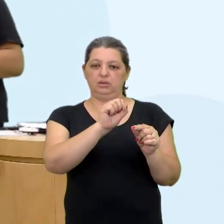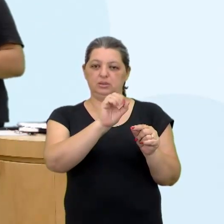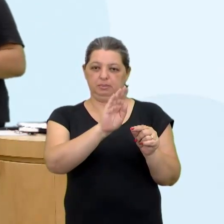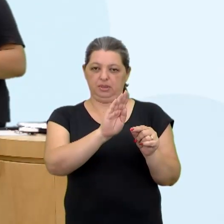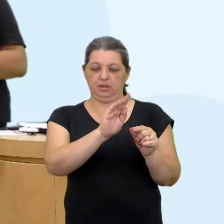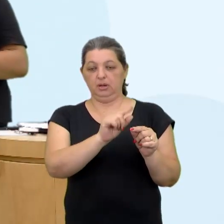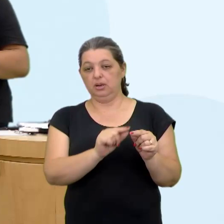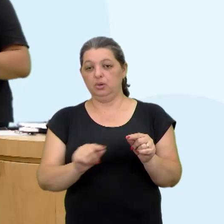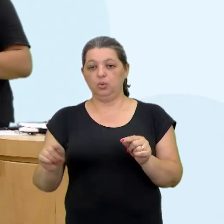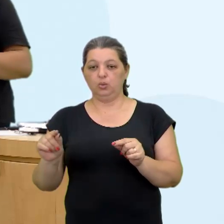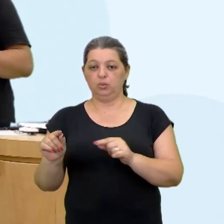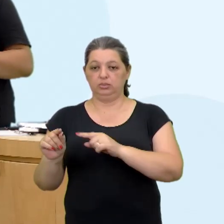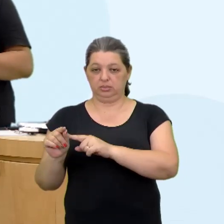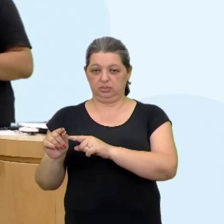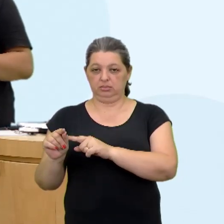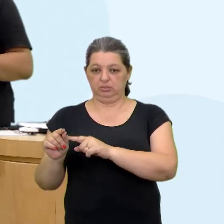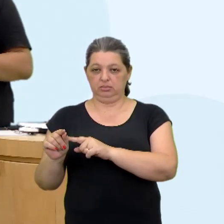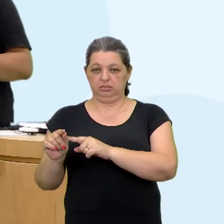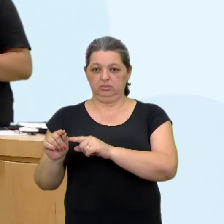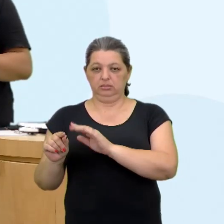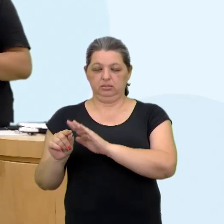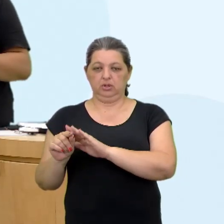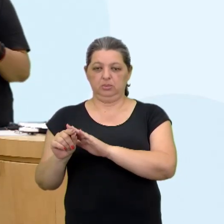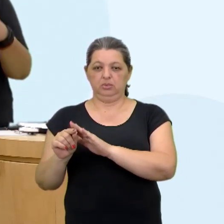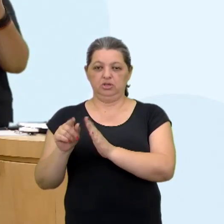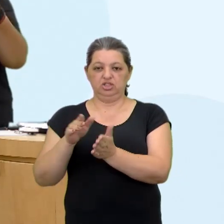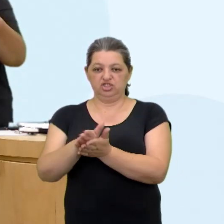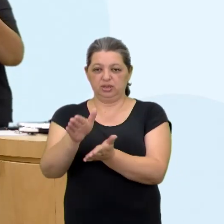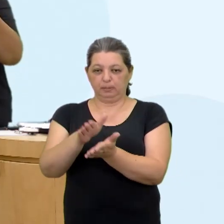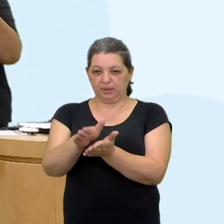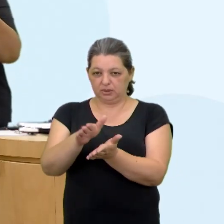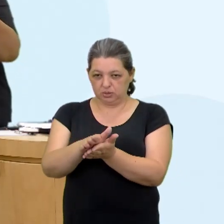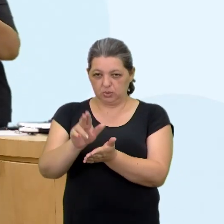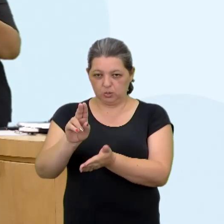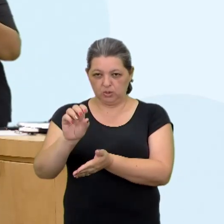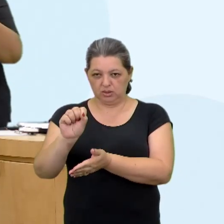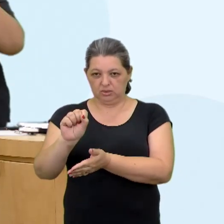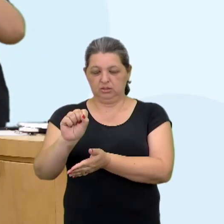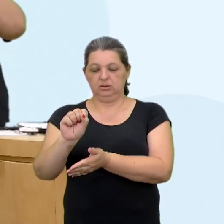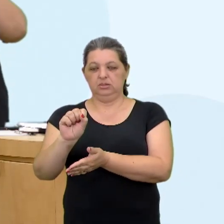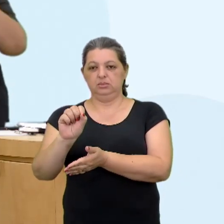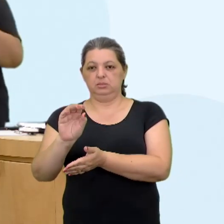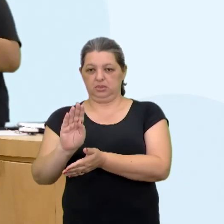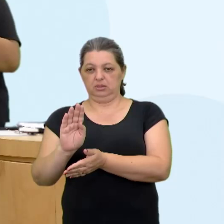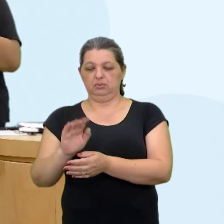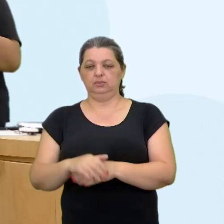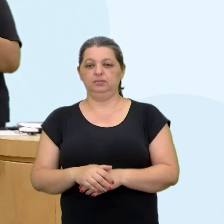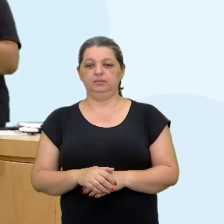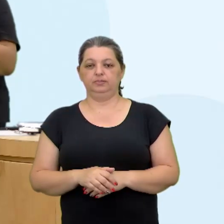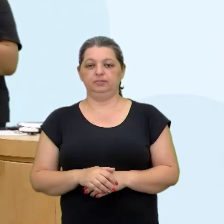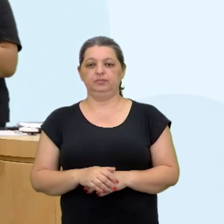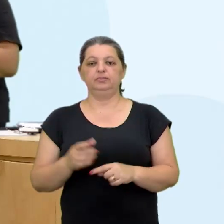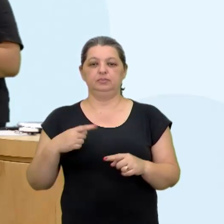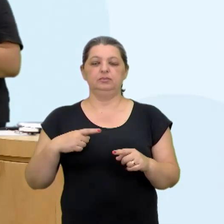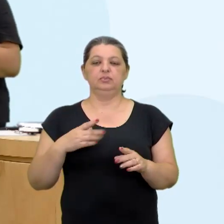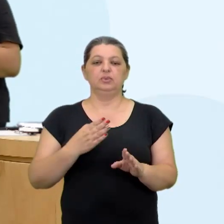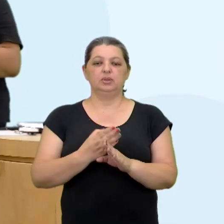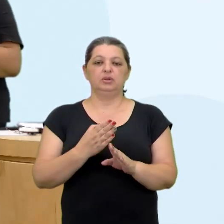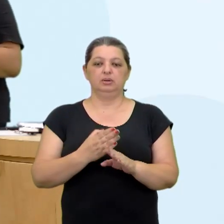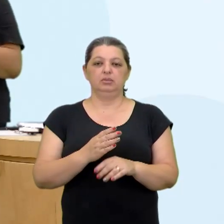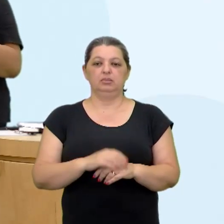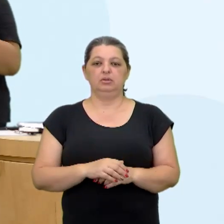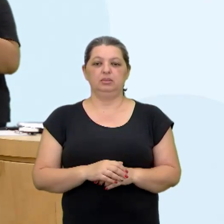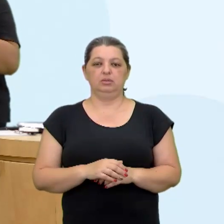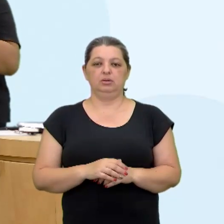A outra ponta é USB de impressora, tá? Não é o USB que a gente está acostumado. Mas a gente conhece esse aqui como aquele